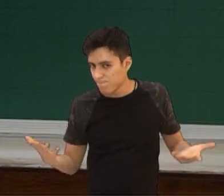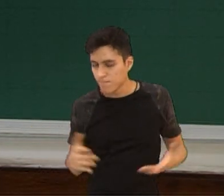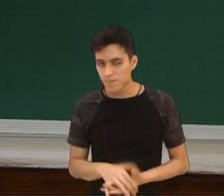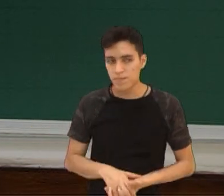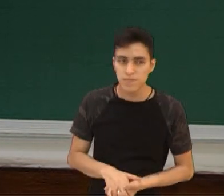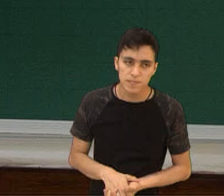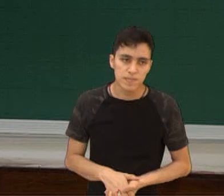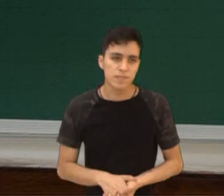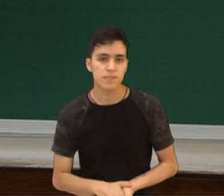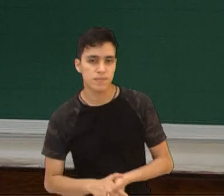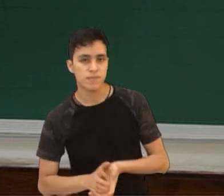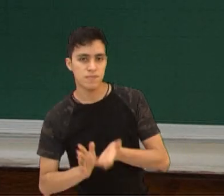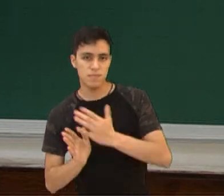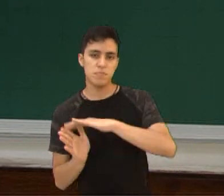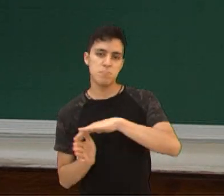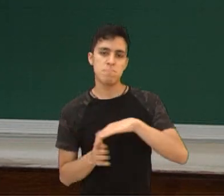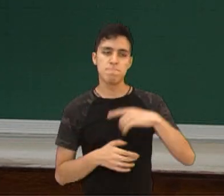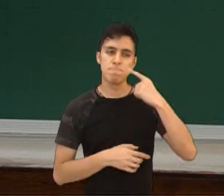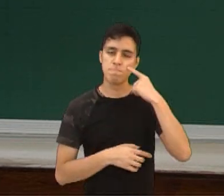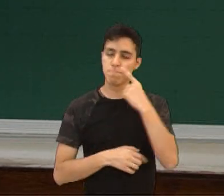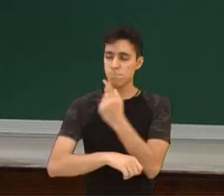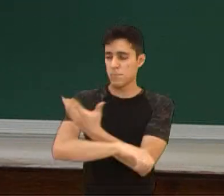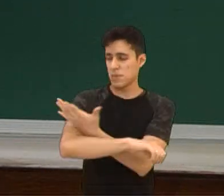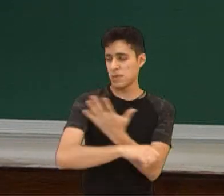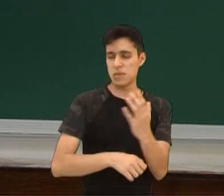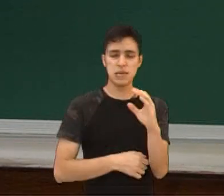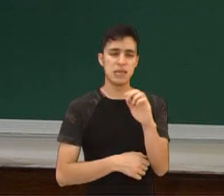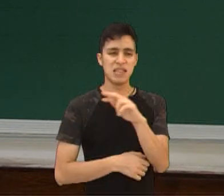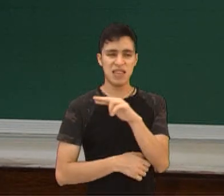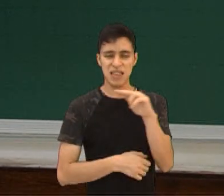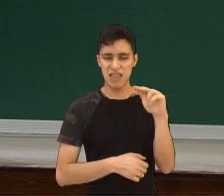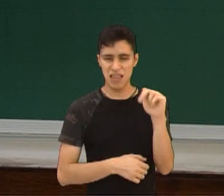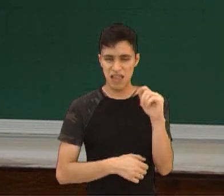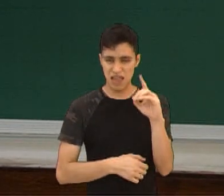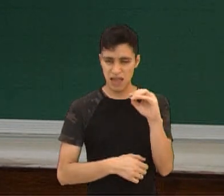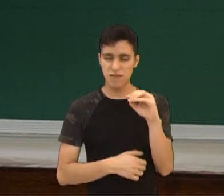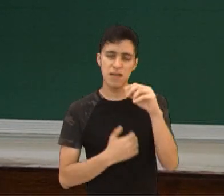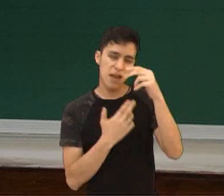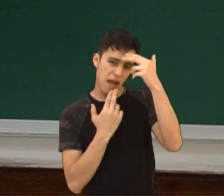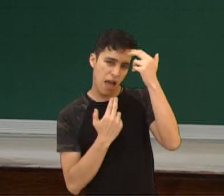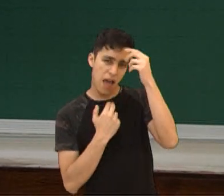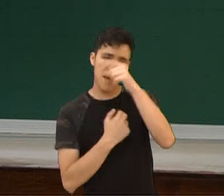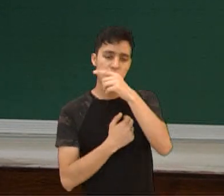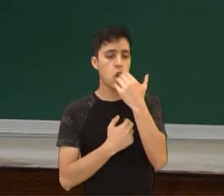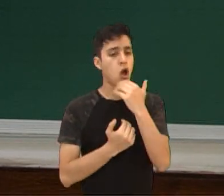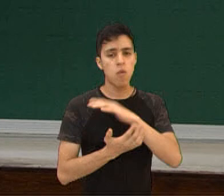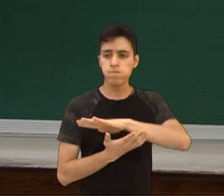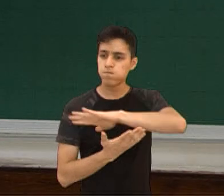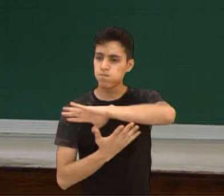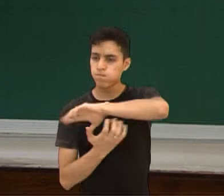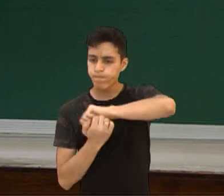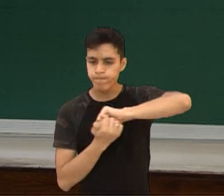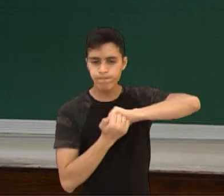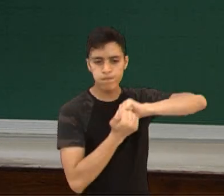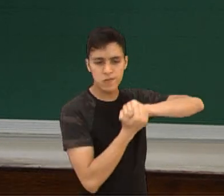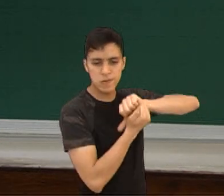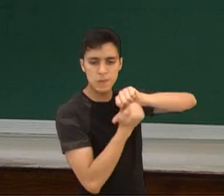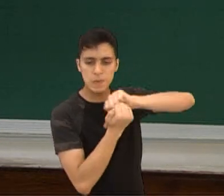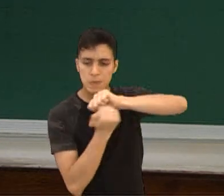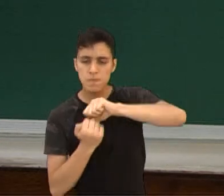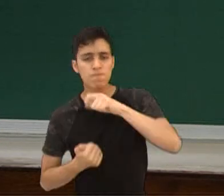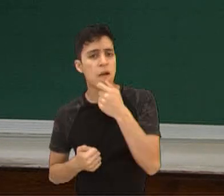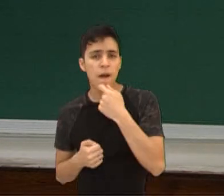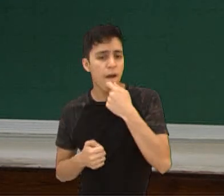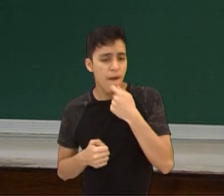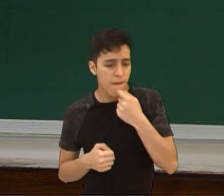que mais? A gente tem aqui, no caso do cerrado, a cabra, né? Um animal que se alimenta de tudo quanto é vegetação, a hora que está se desenvolvendo, então as